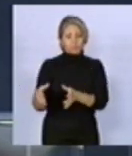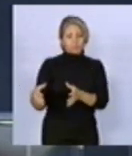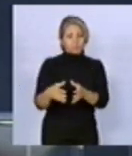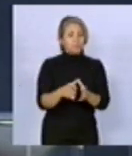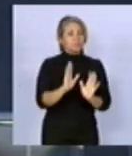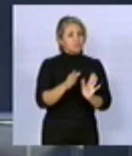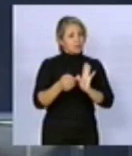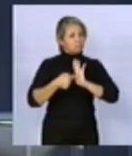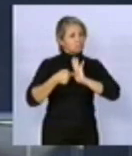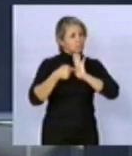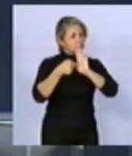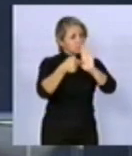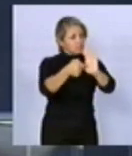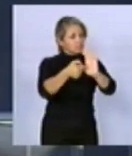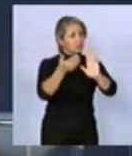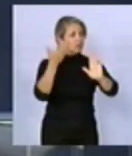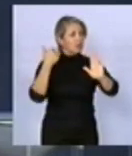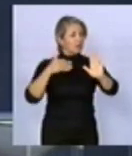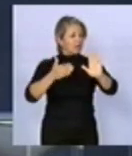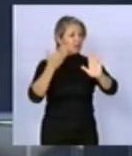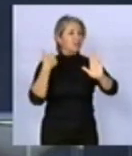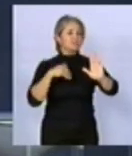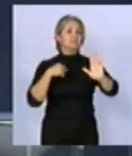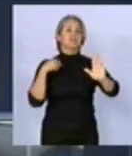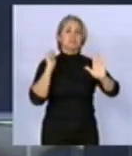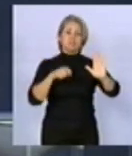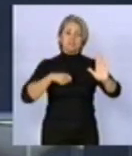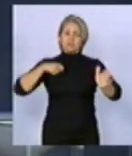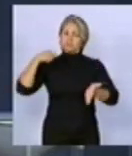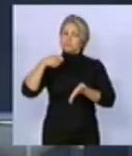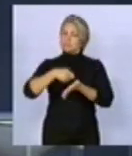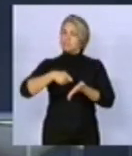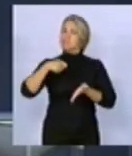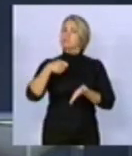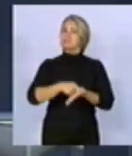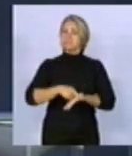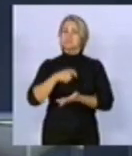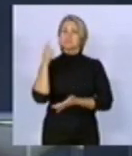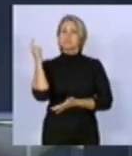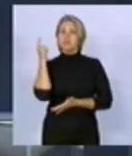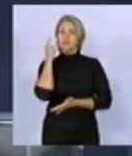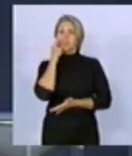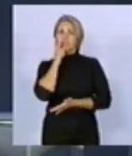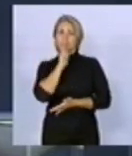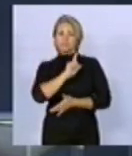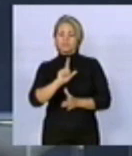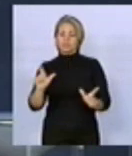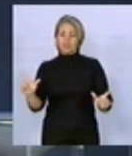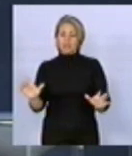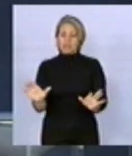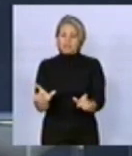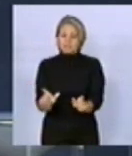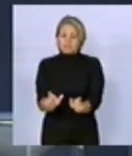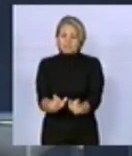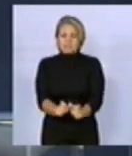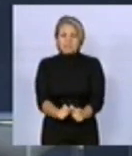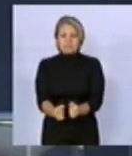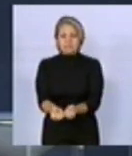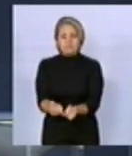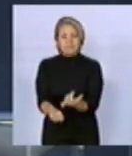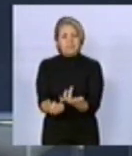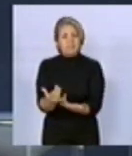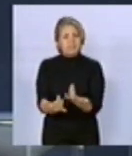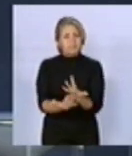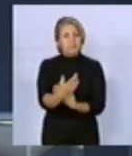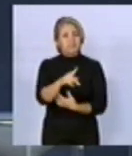deu demonstrações de ta determinado a efetuar a eliminação gradativa da queima de cana de